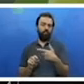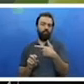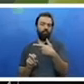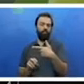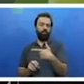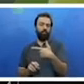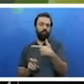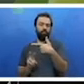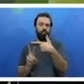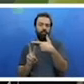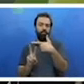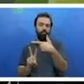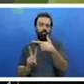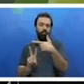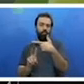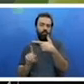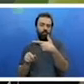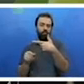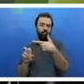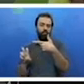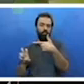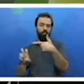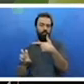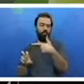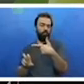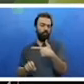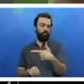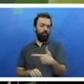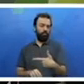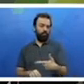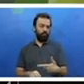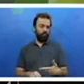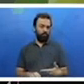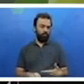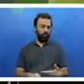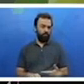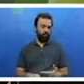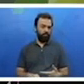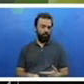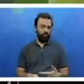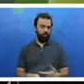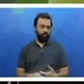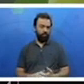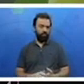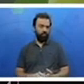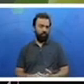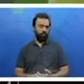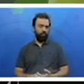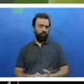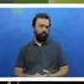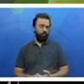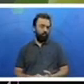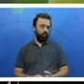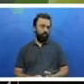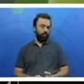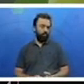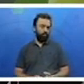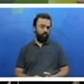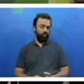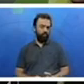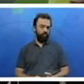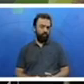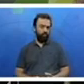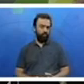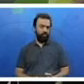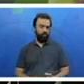Cinco dividido por 2, vocês devem chegar no resultado 5 sobre 2, ou